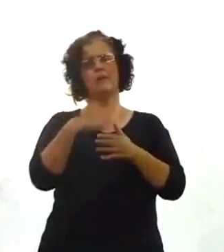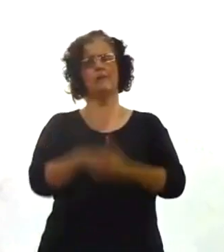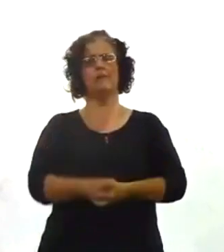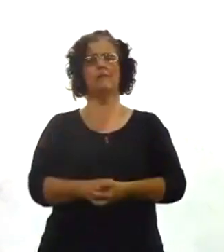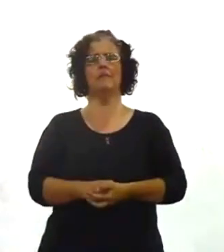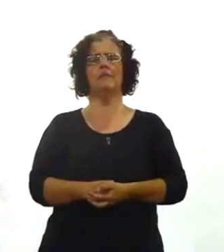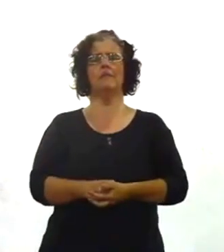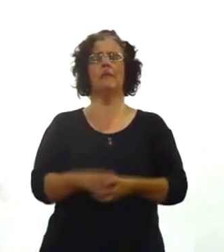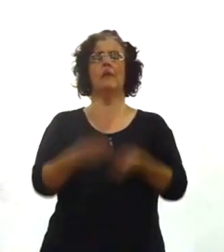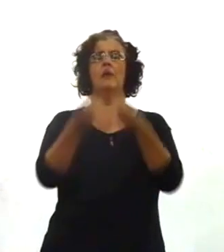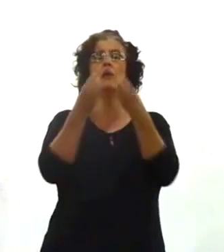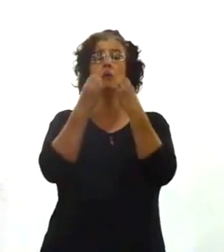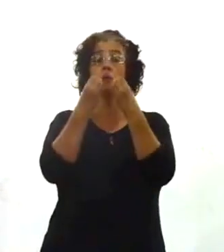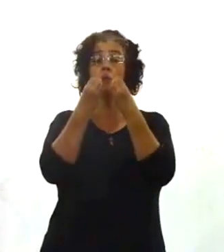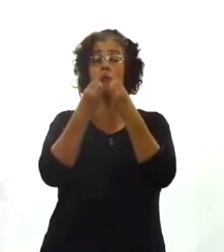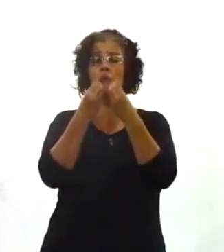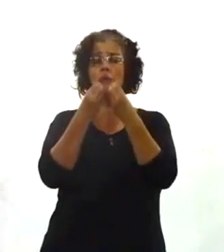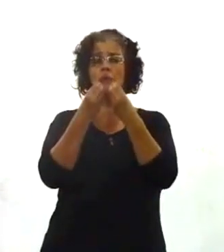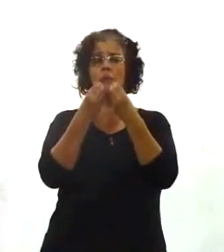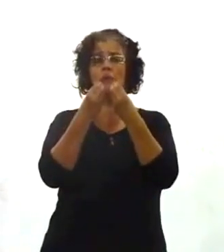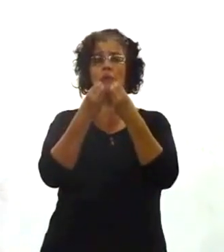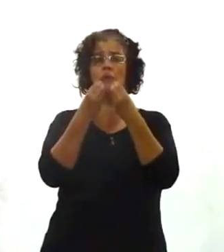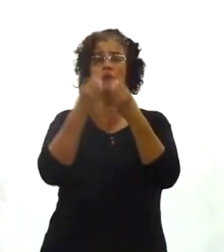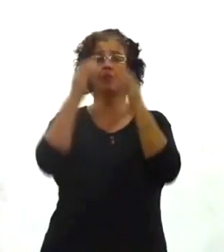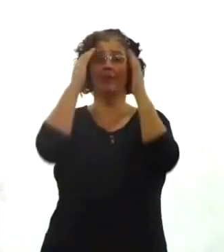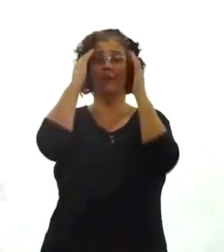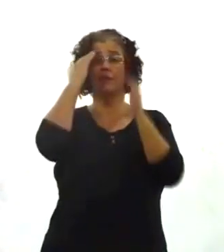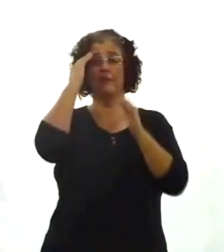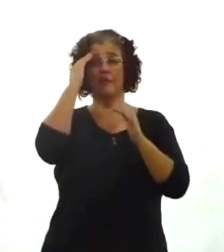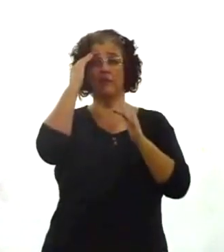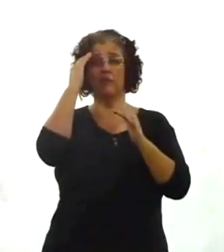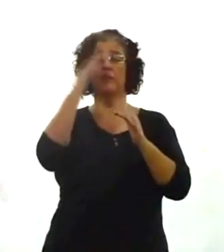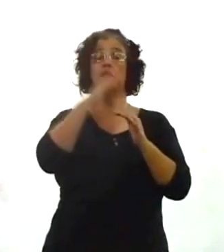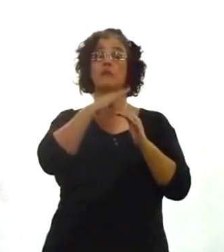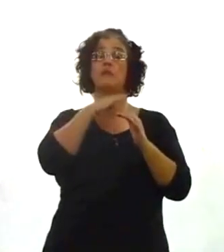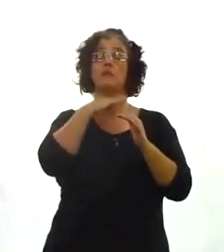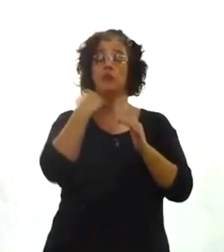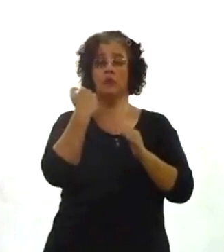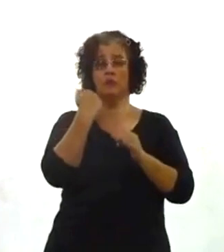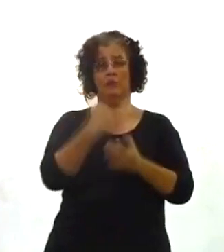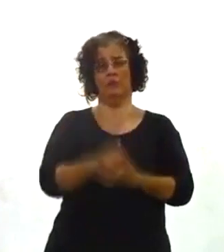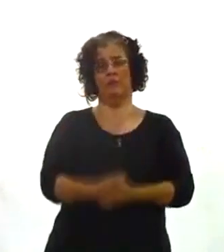como você enxerga a morte? Como?